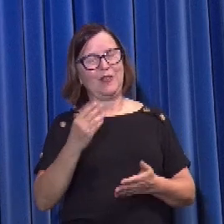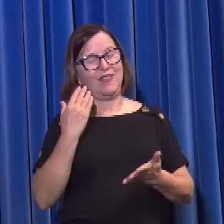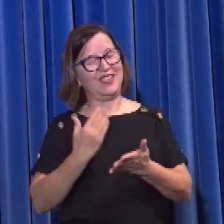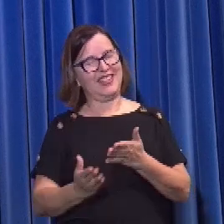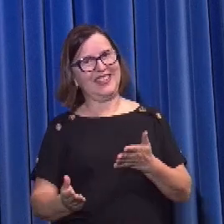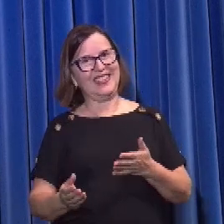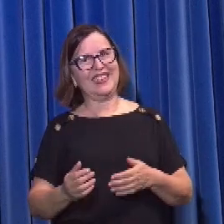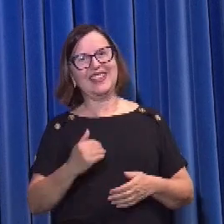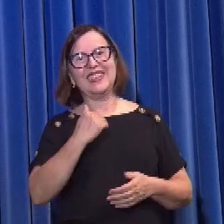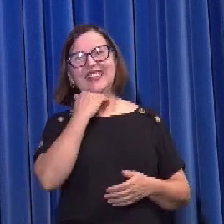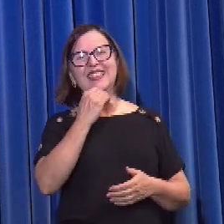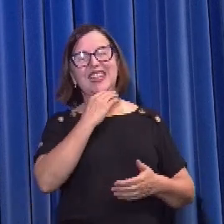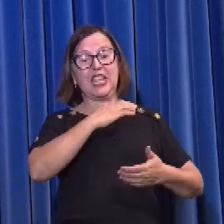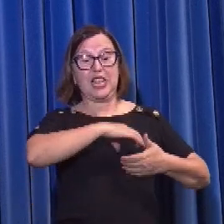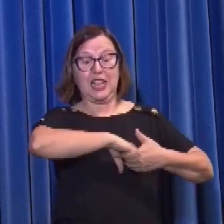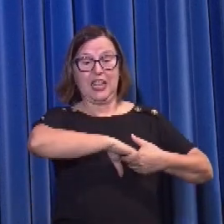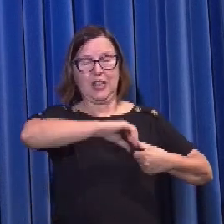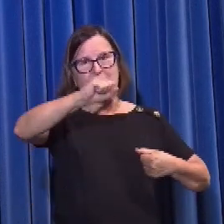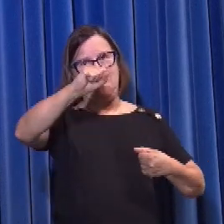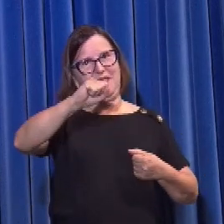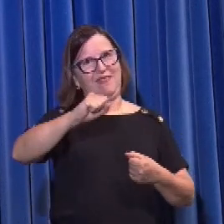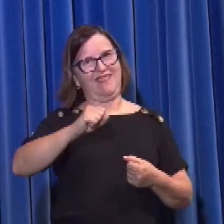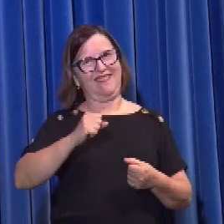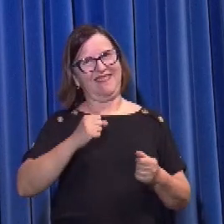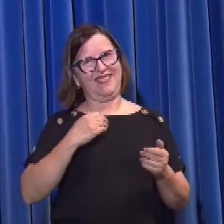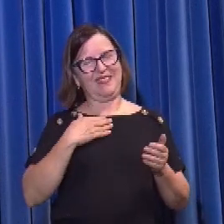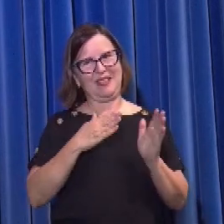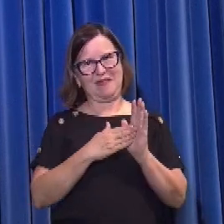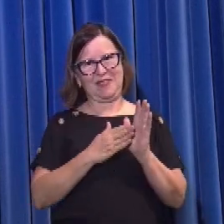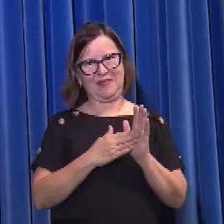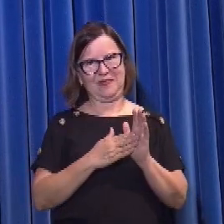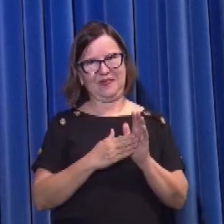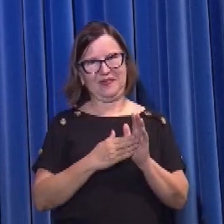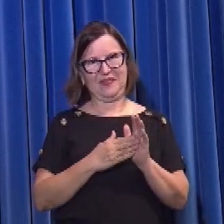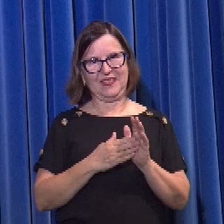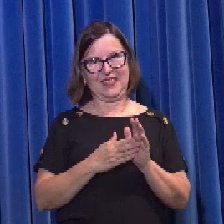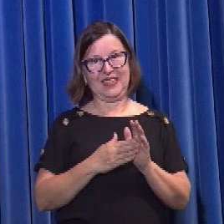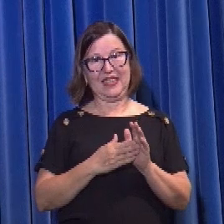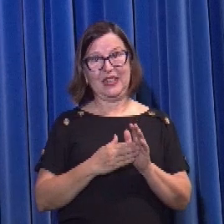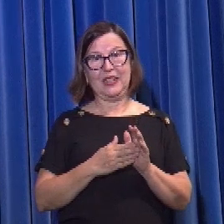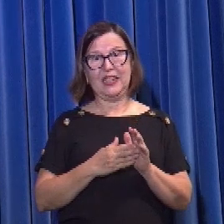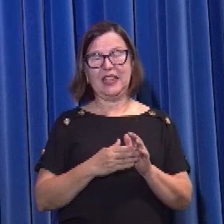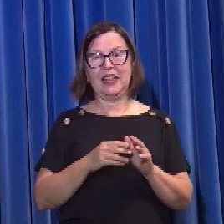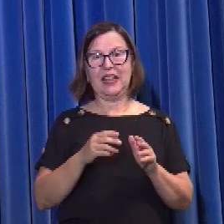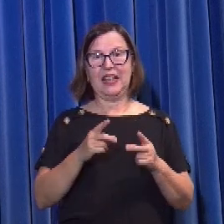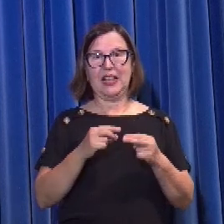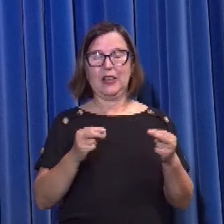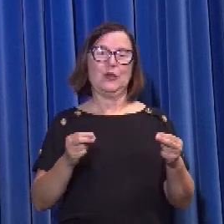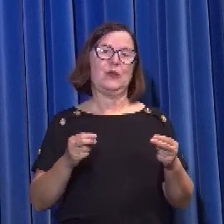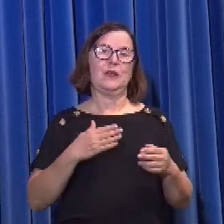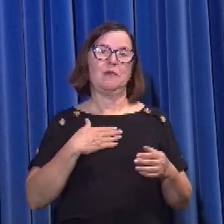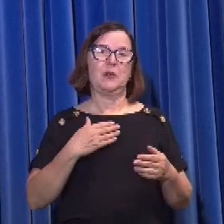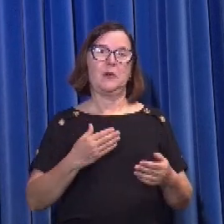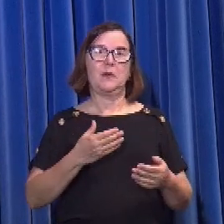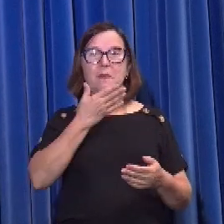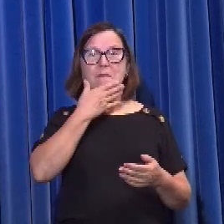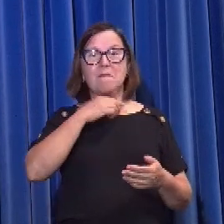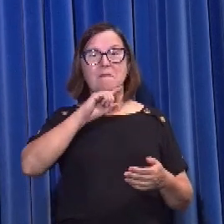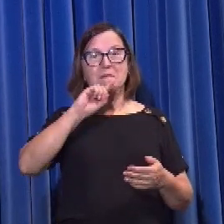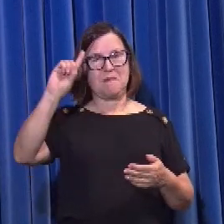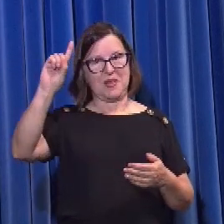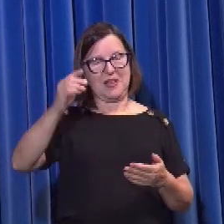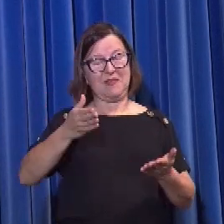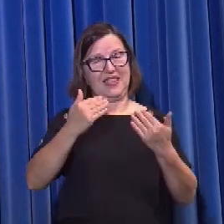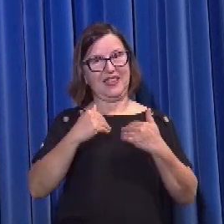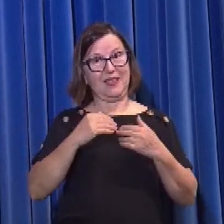as arrebatará da minha mão. Aquilo que meu Pai me deu é maior do que tudo, e da mão do meu